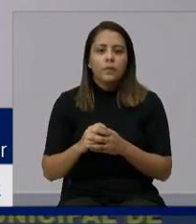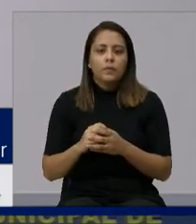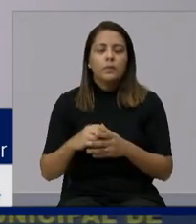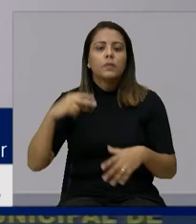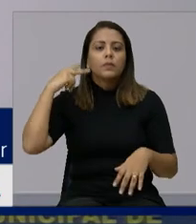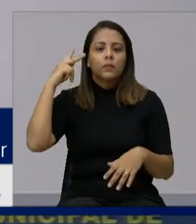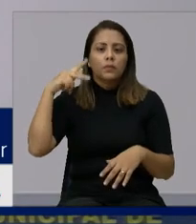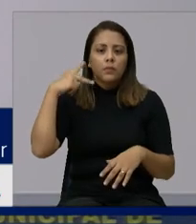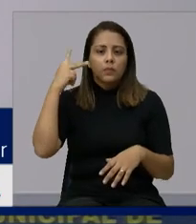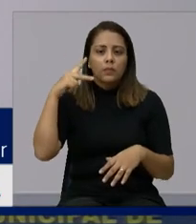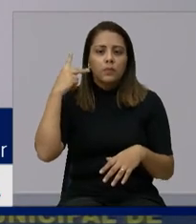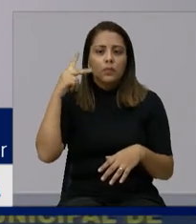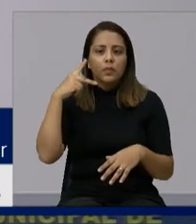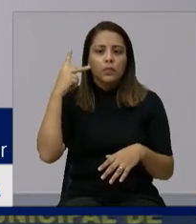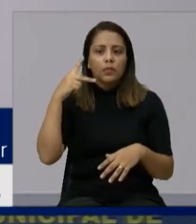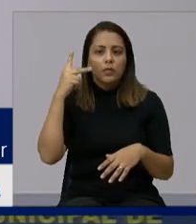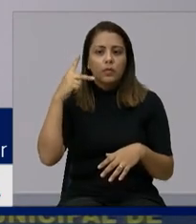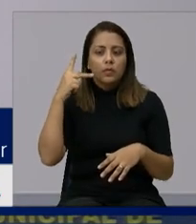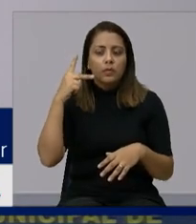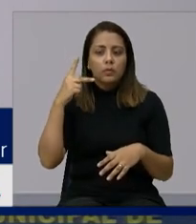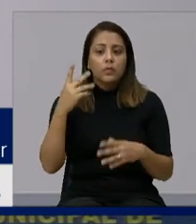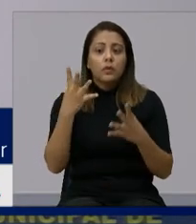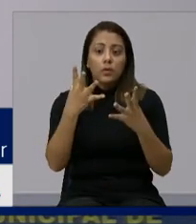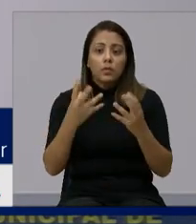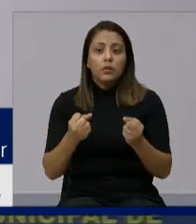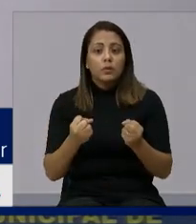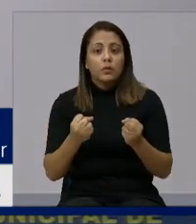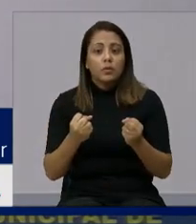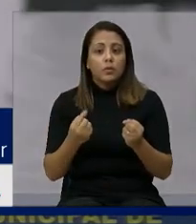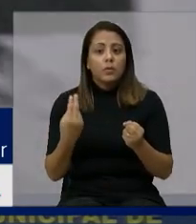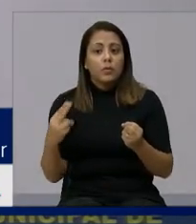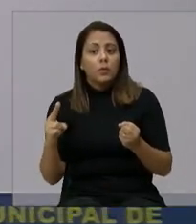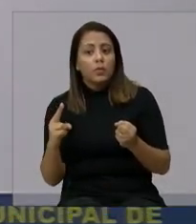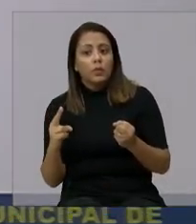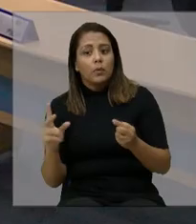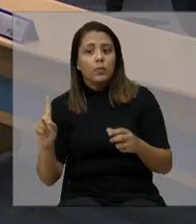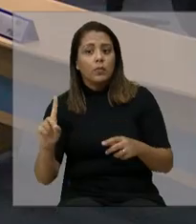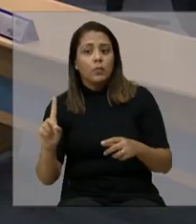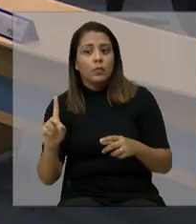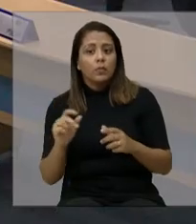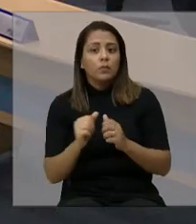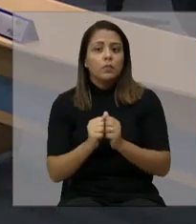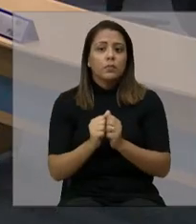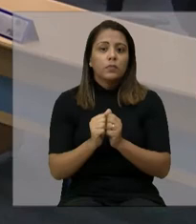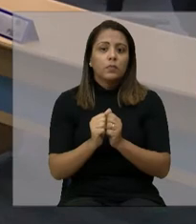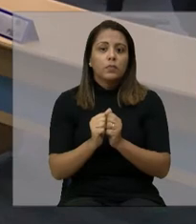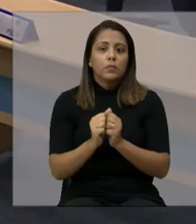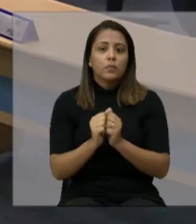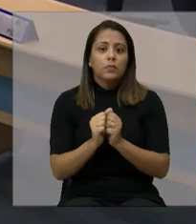Vereadores favoráveis aos documentos, permaneçam como estão, e os contrários, que se manifestem.